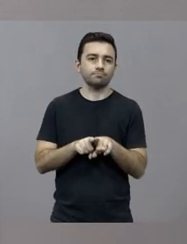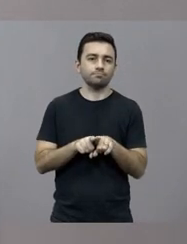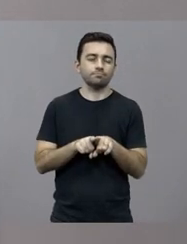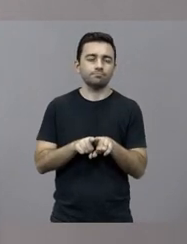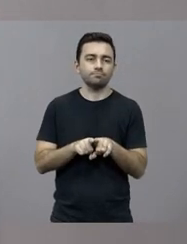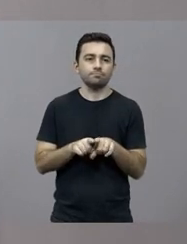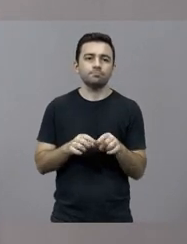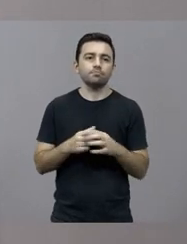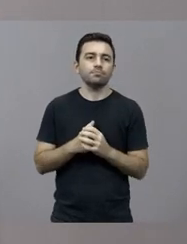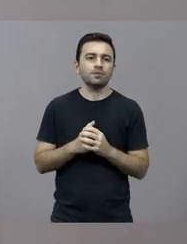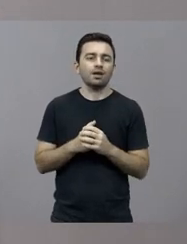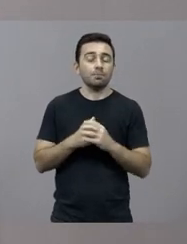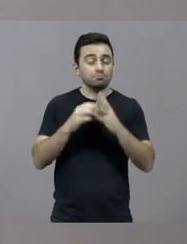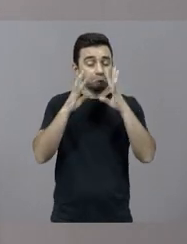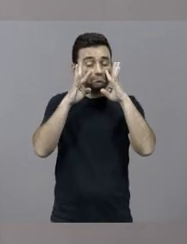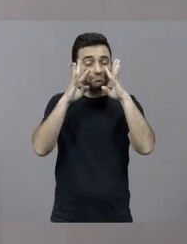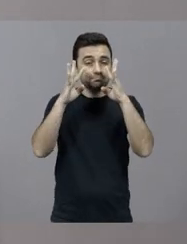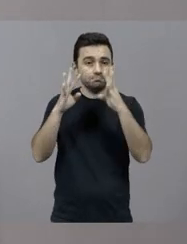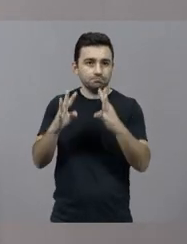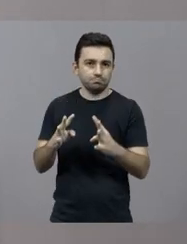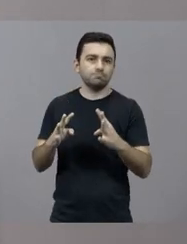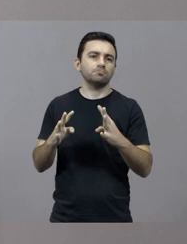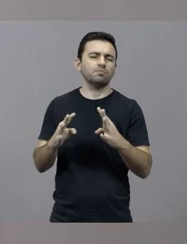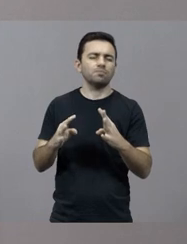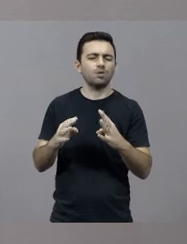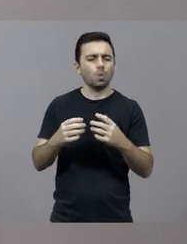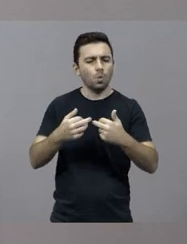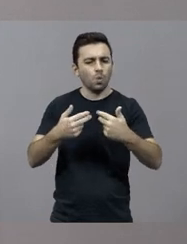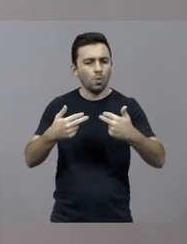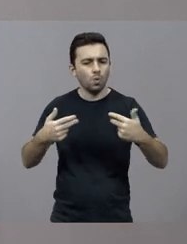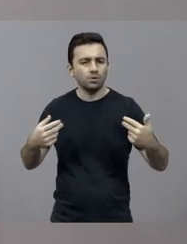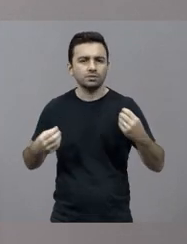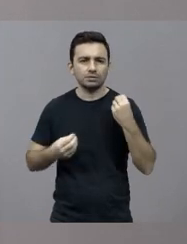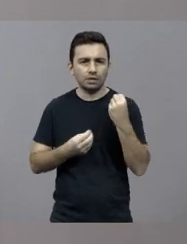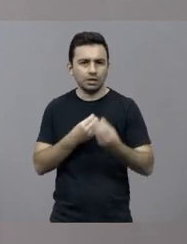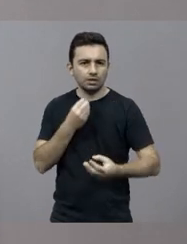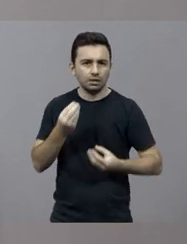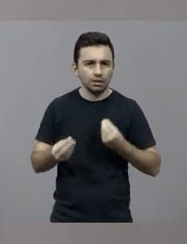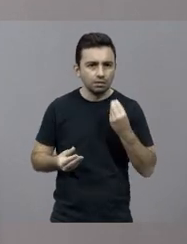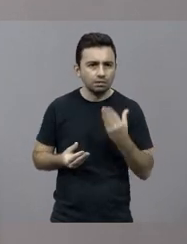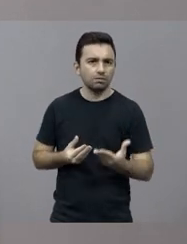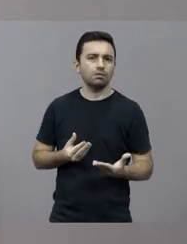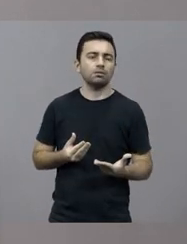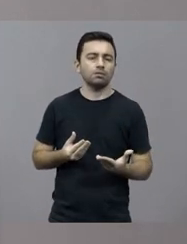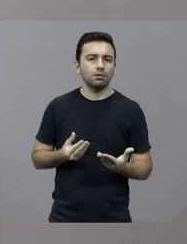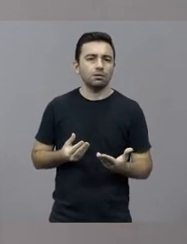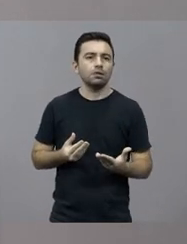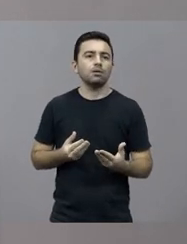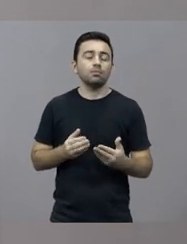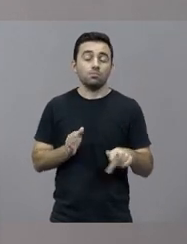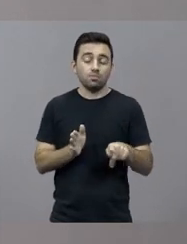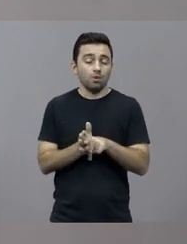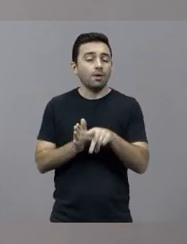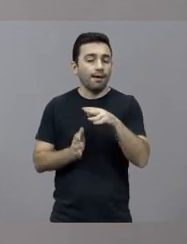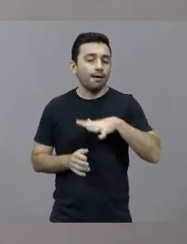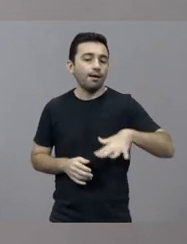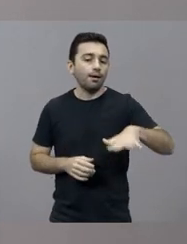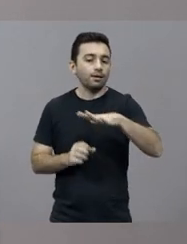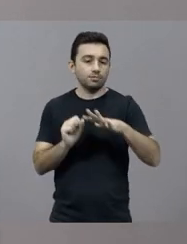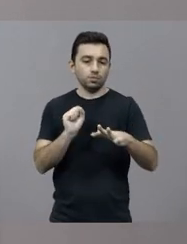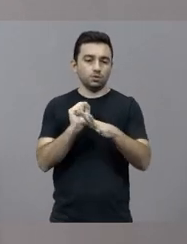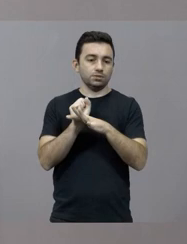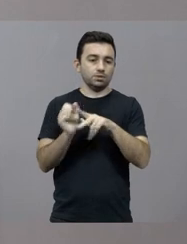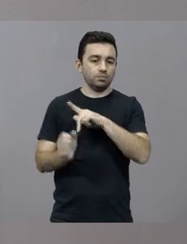das devida atenção e os equipamentos e os instrumentos necessários para que a área da segurança pública de